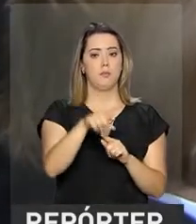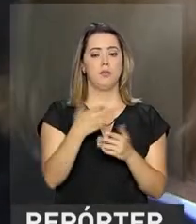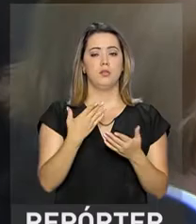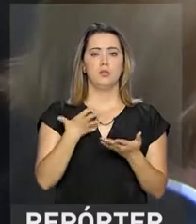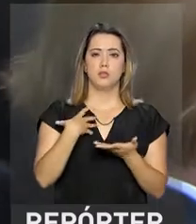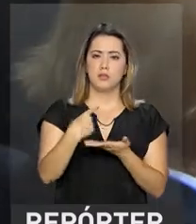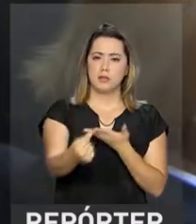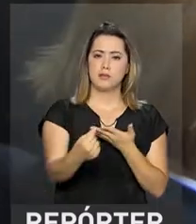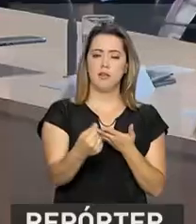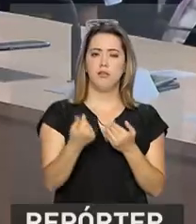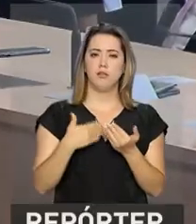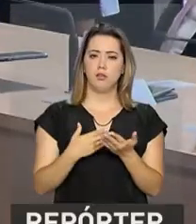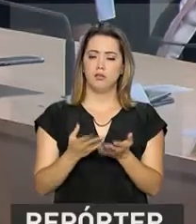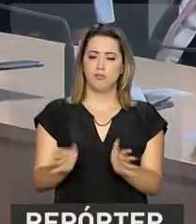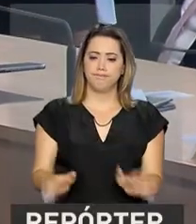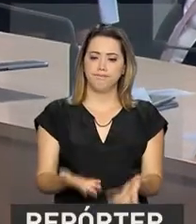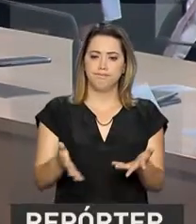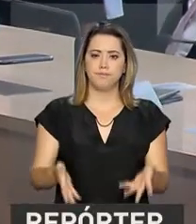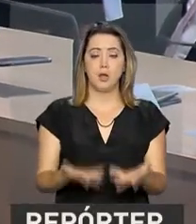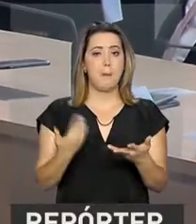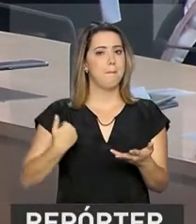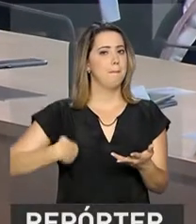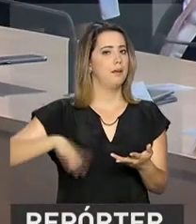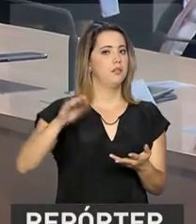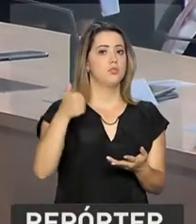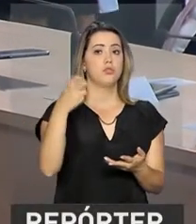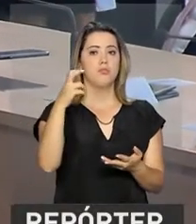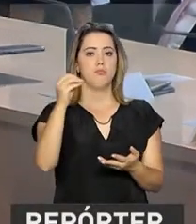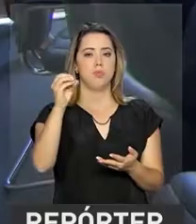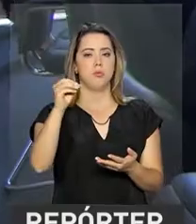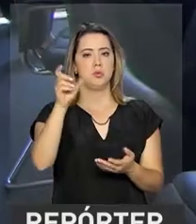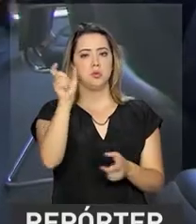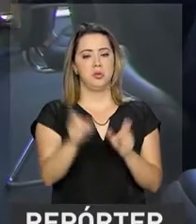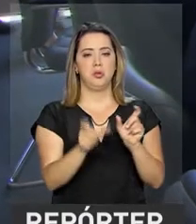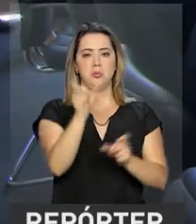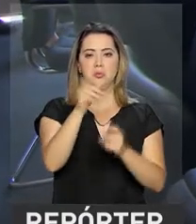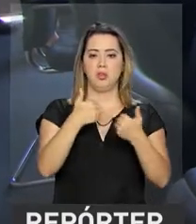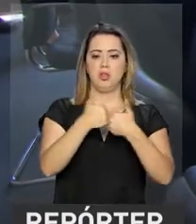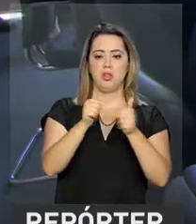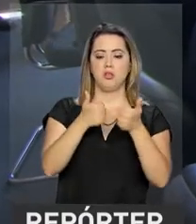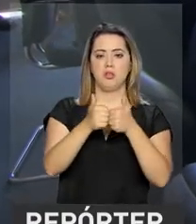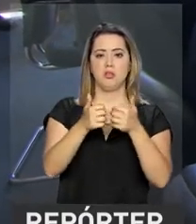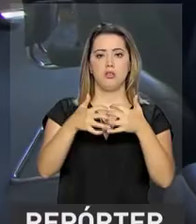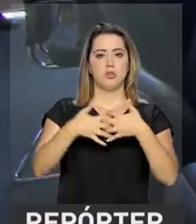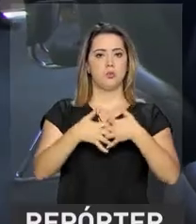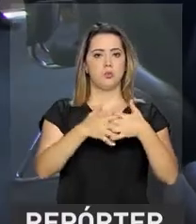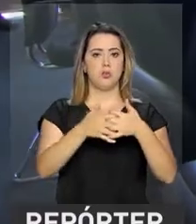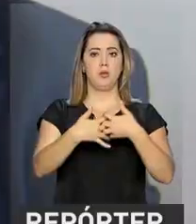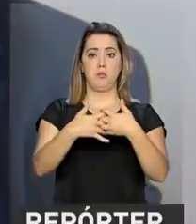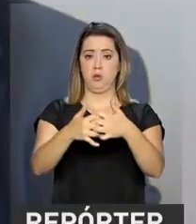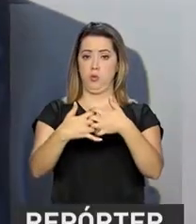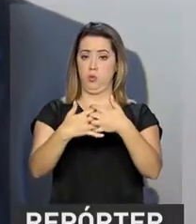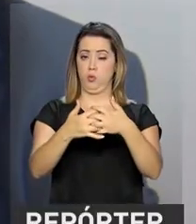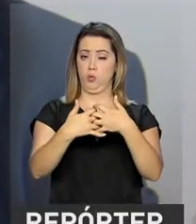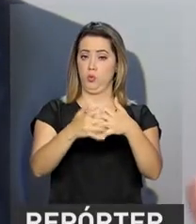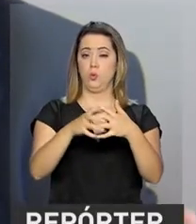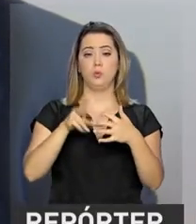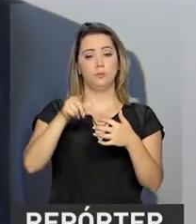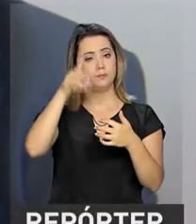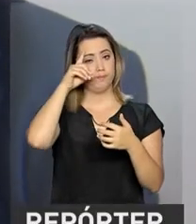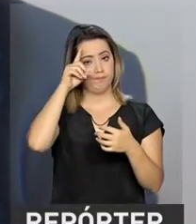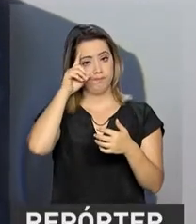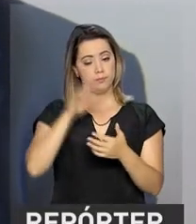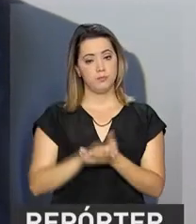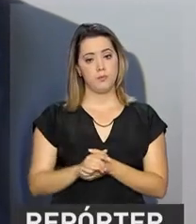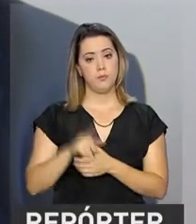da produção cerca de 1.500 caminhões trafegam diariamente pela estrada desenvolva o norte é